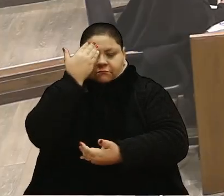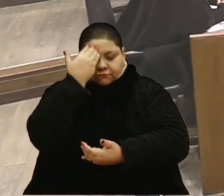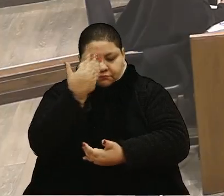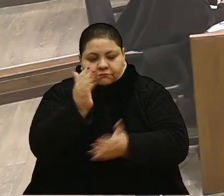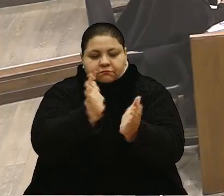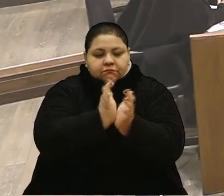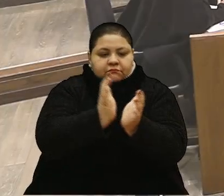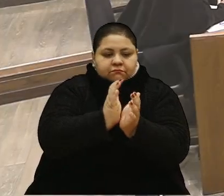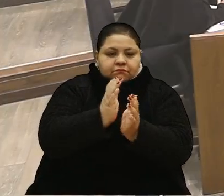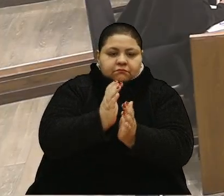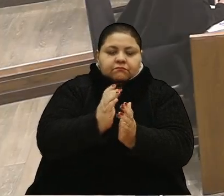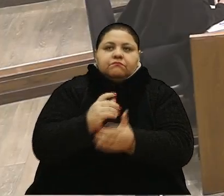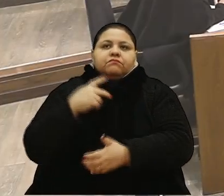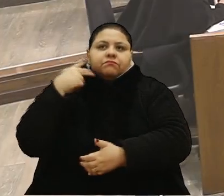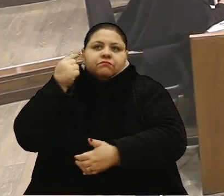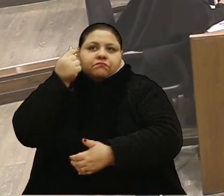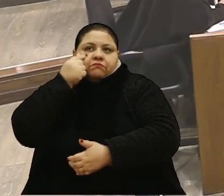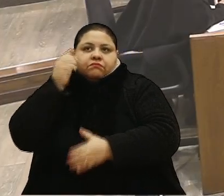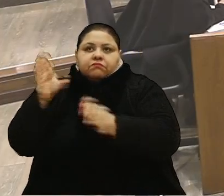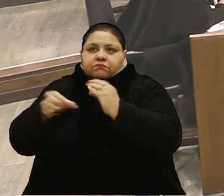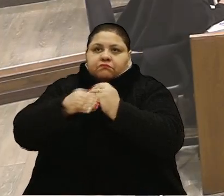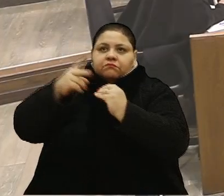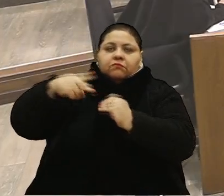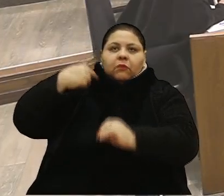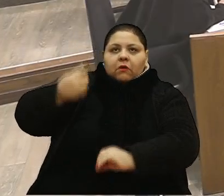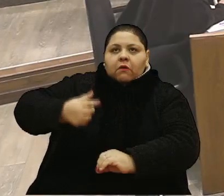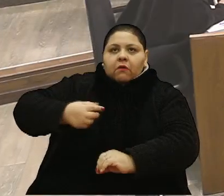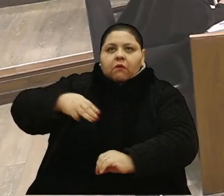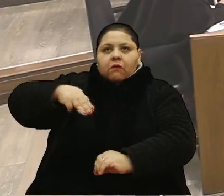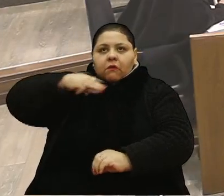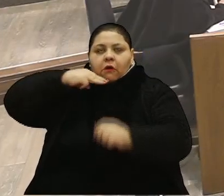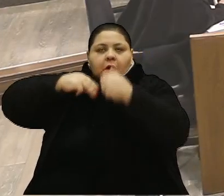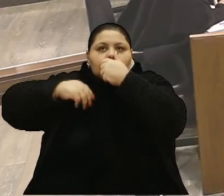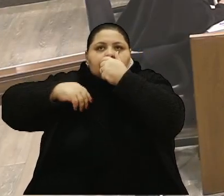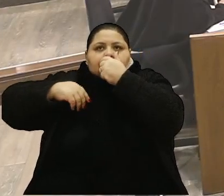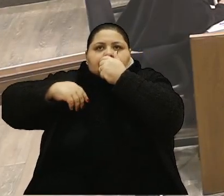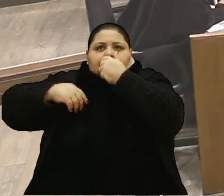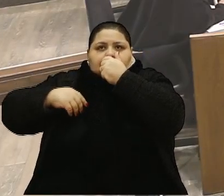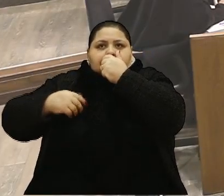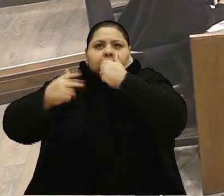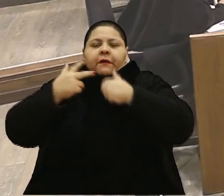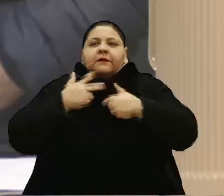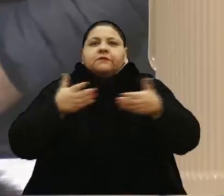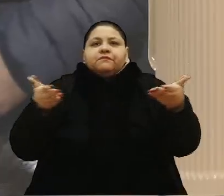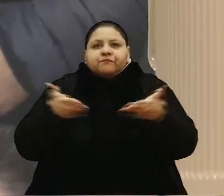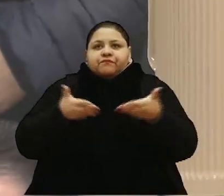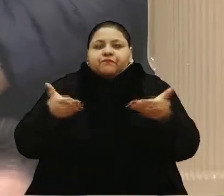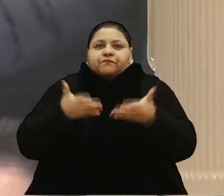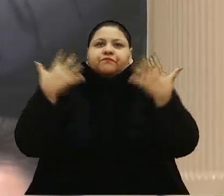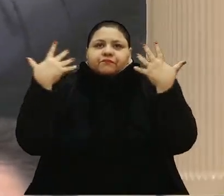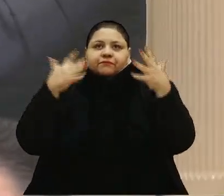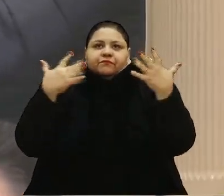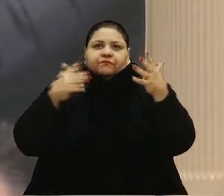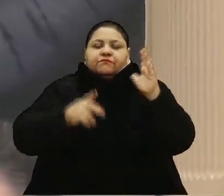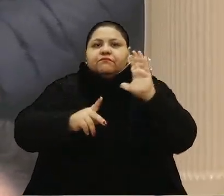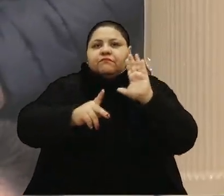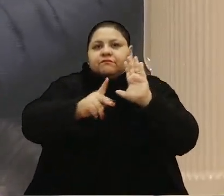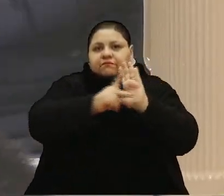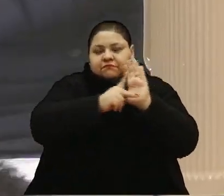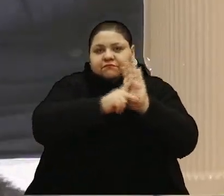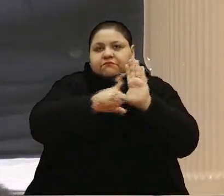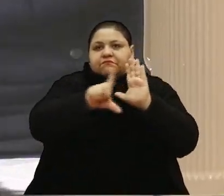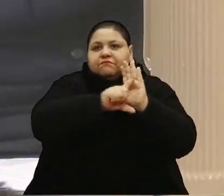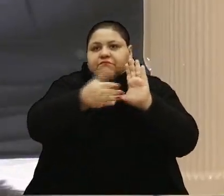colega Eloy. Sua parte, vereadora Marisol. Da mesma forma, quero parabenizar o vereador Aldonei pelo projeto de